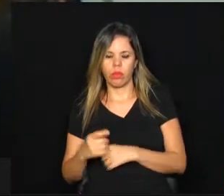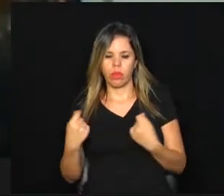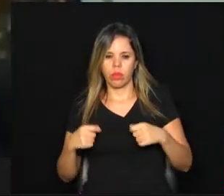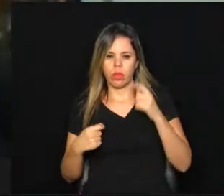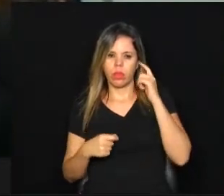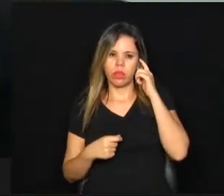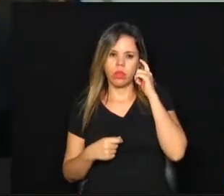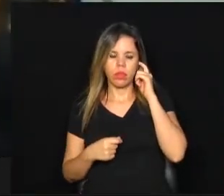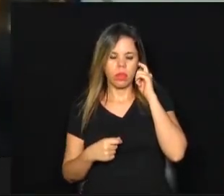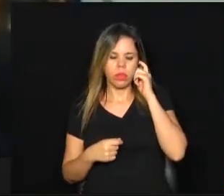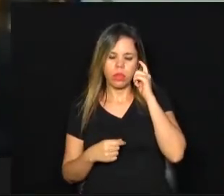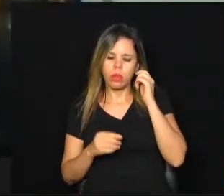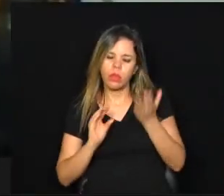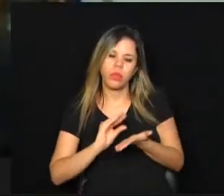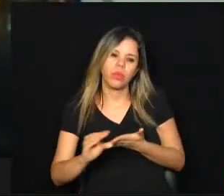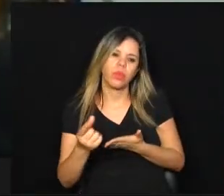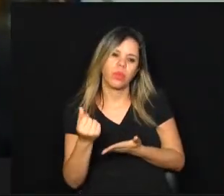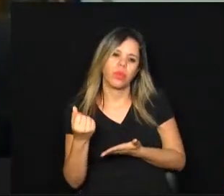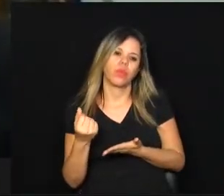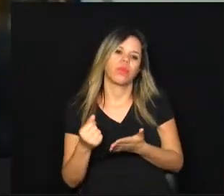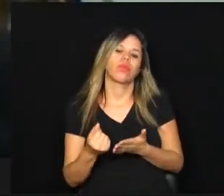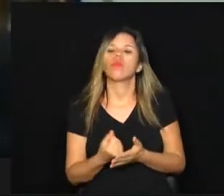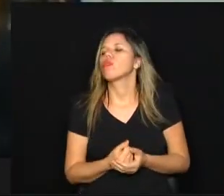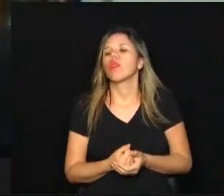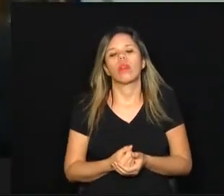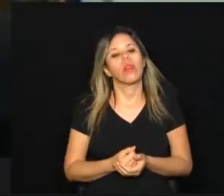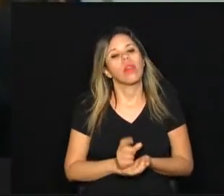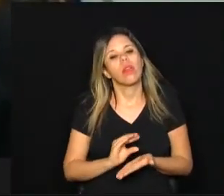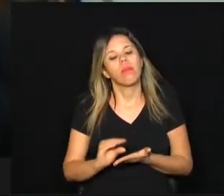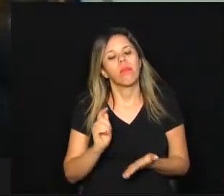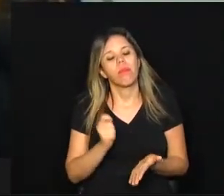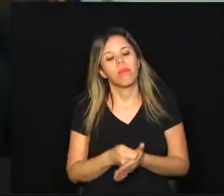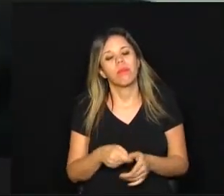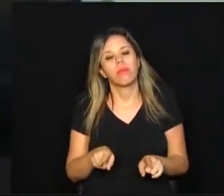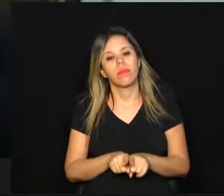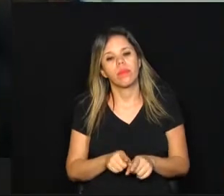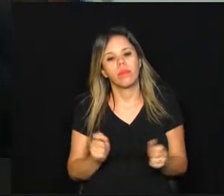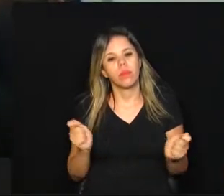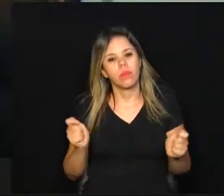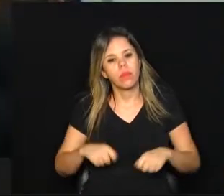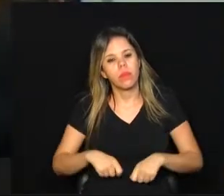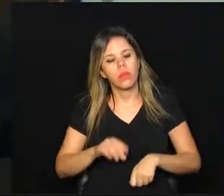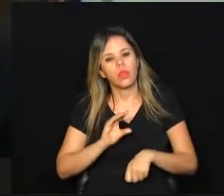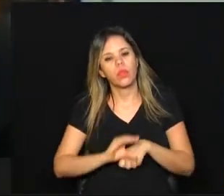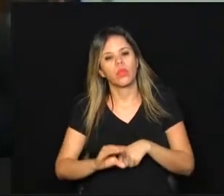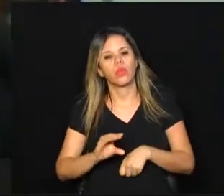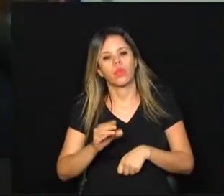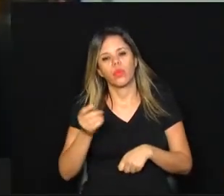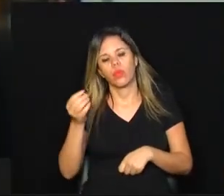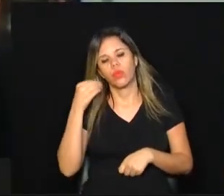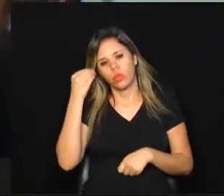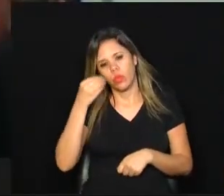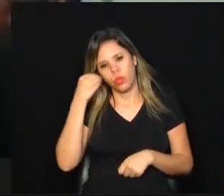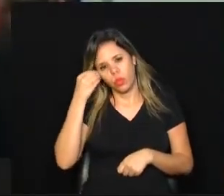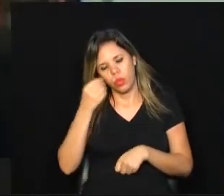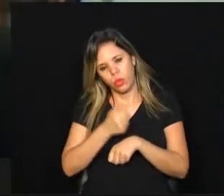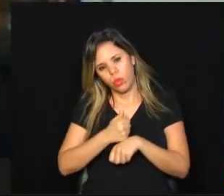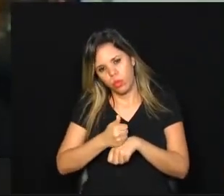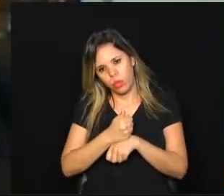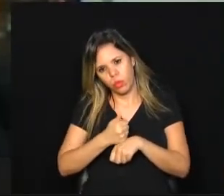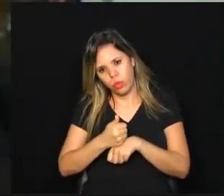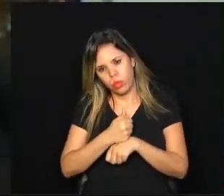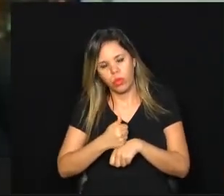de recursos financeiros e, acima de tudo, de capacitação para